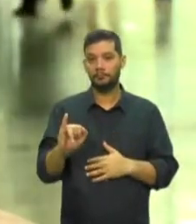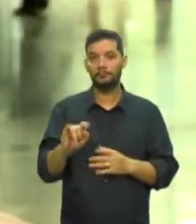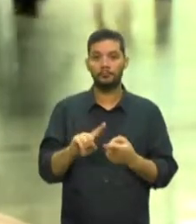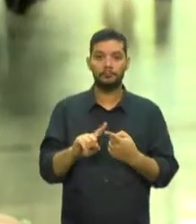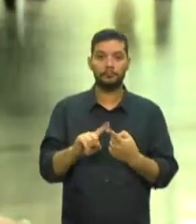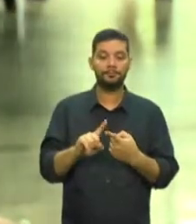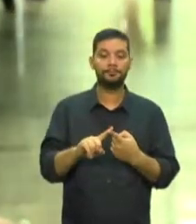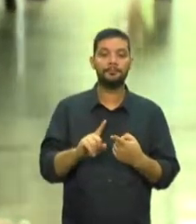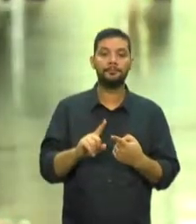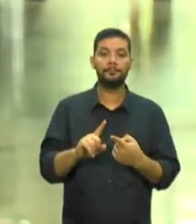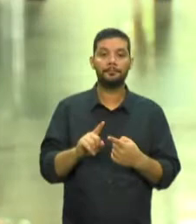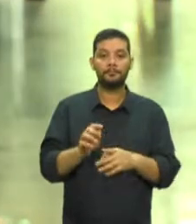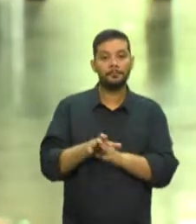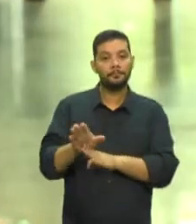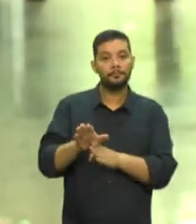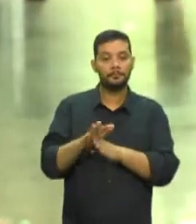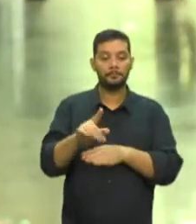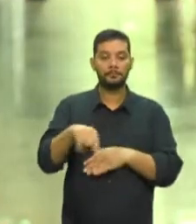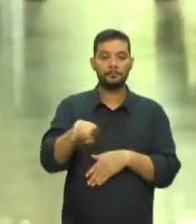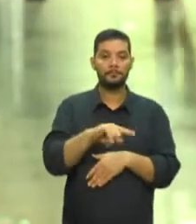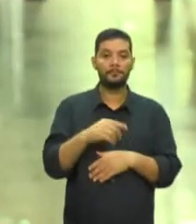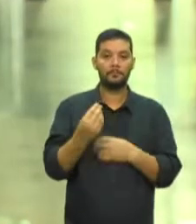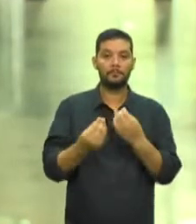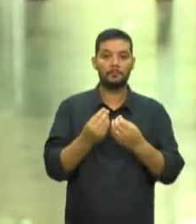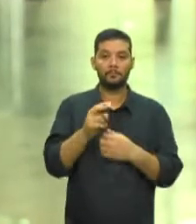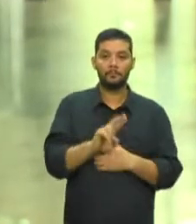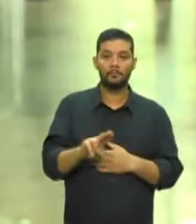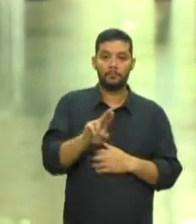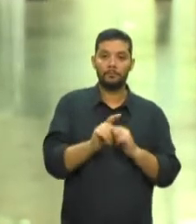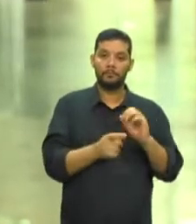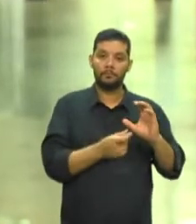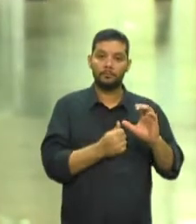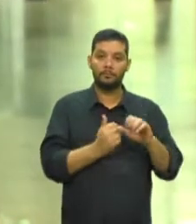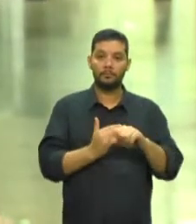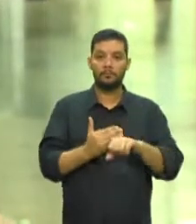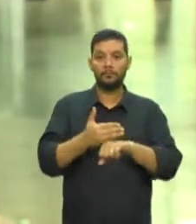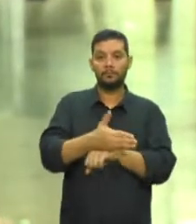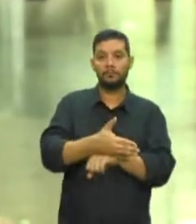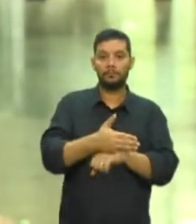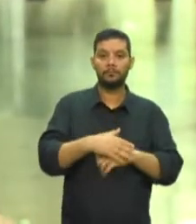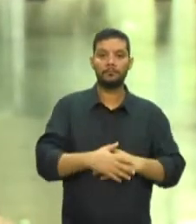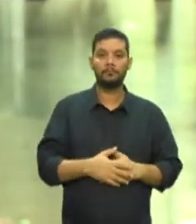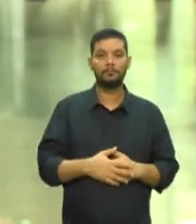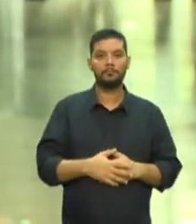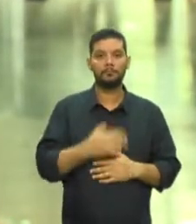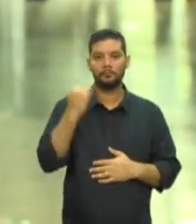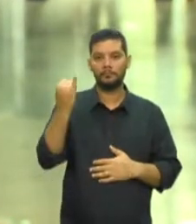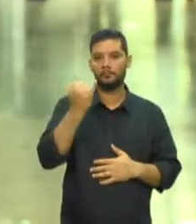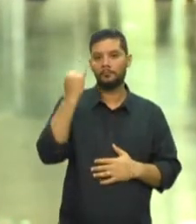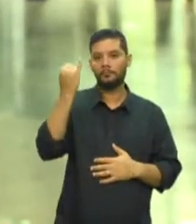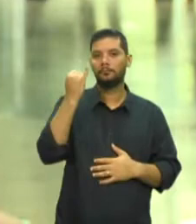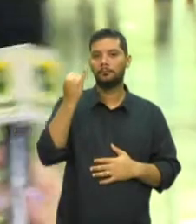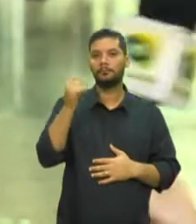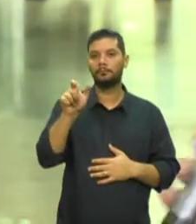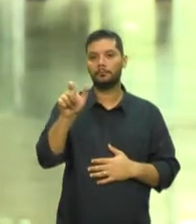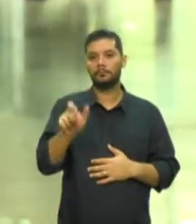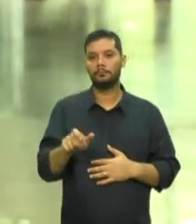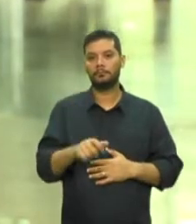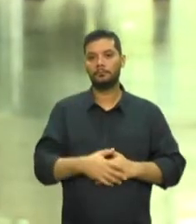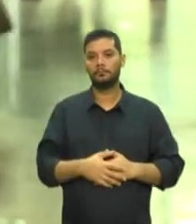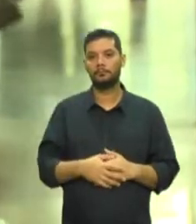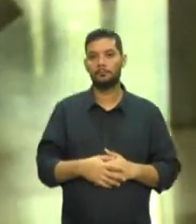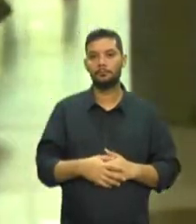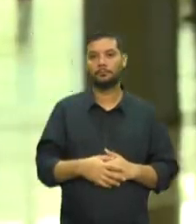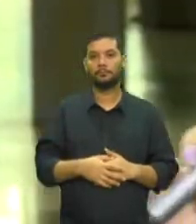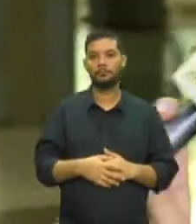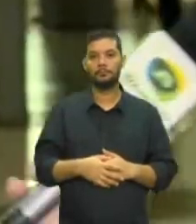de orientar essas empresas de como utilizar melhor o crédito, como acessar as linhas de crédito. Isso é muito importante para o pequeno empreendedor. Seu Cláudio, quem é